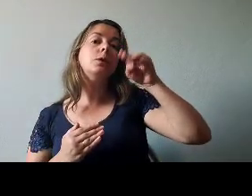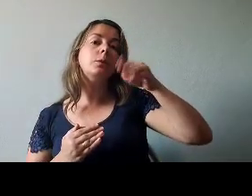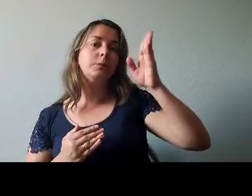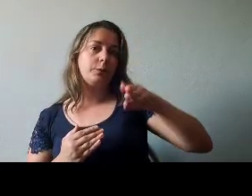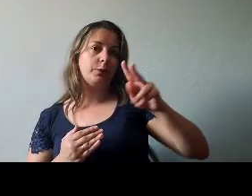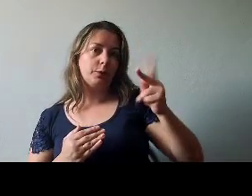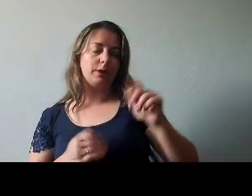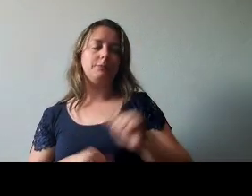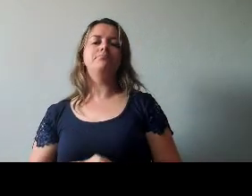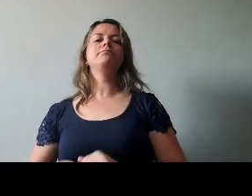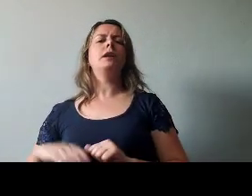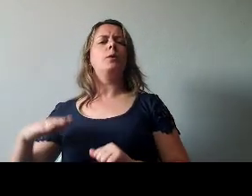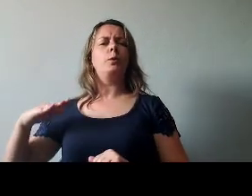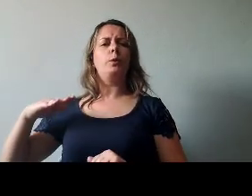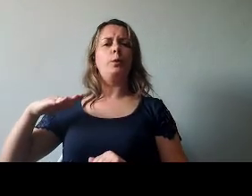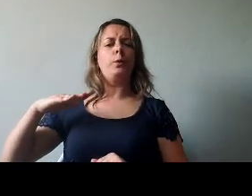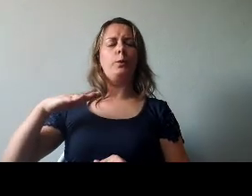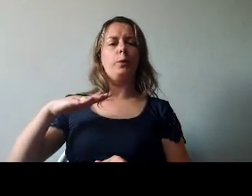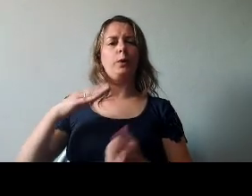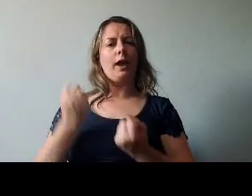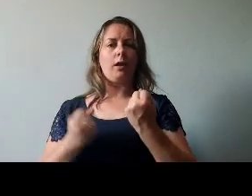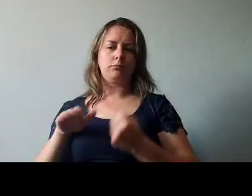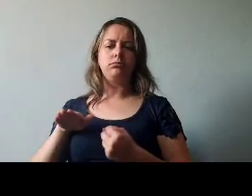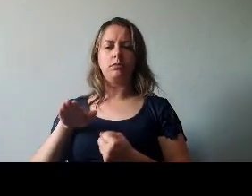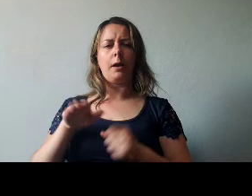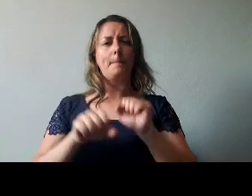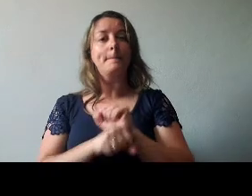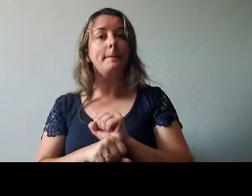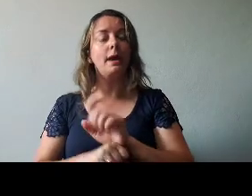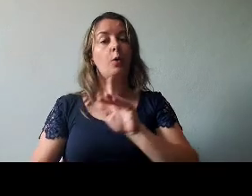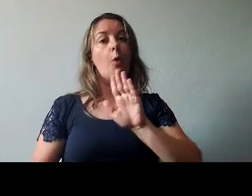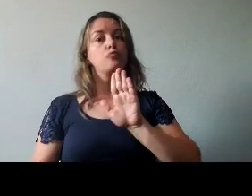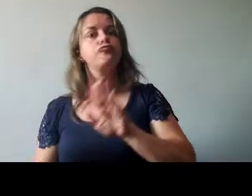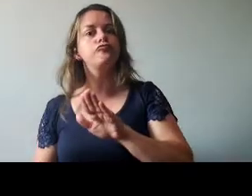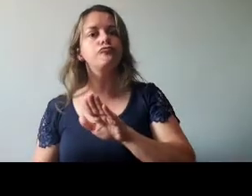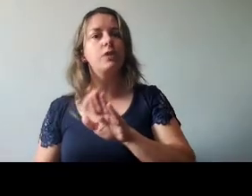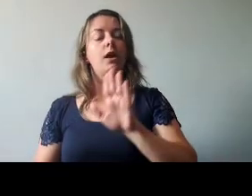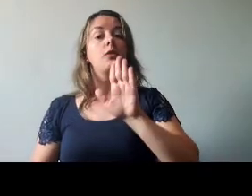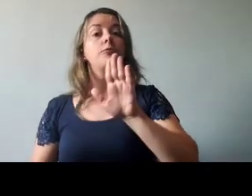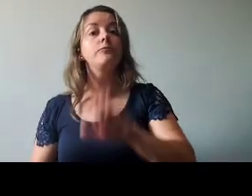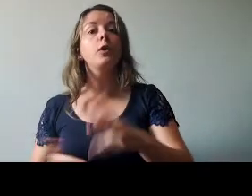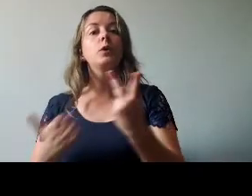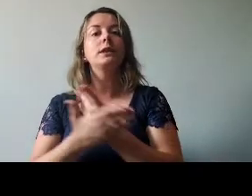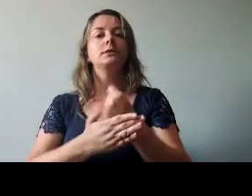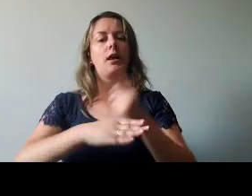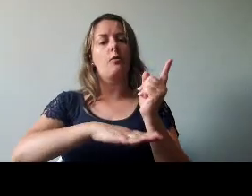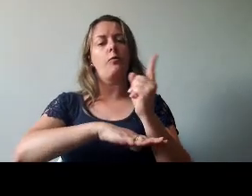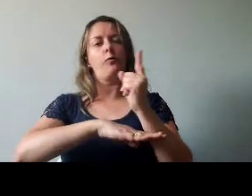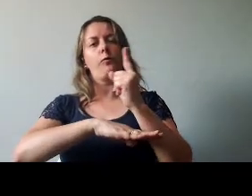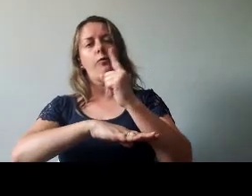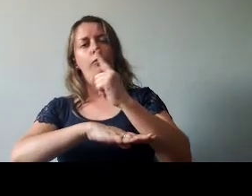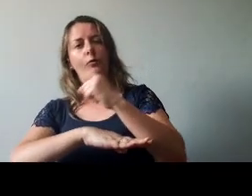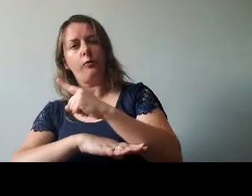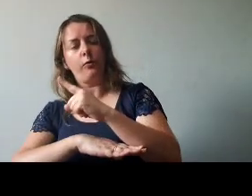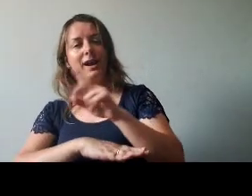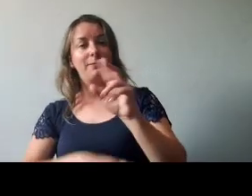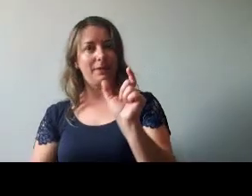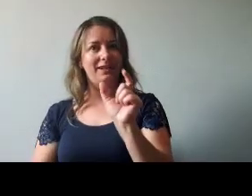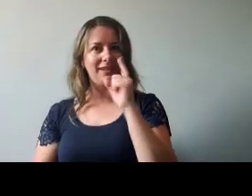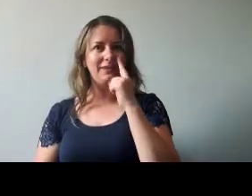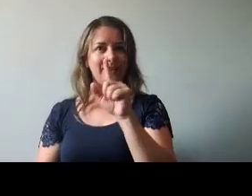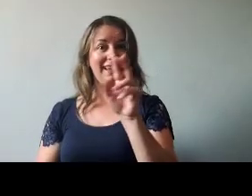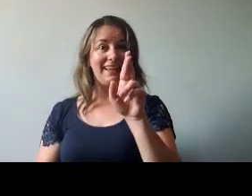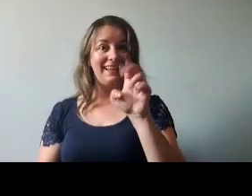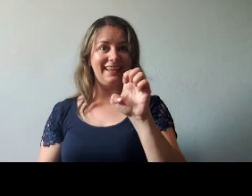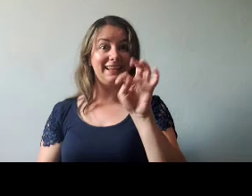motorista pisa no freio e faz com que o carro adquira um movimento uniformemente retardado, quer dizer, a velocidade vai diminuir, uma aceleração